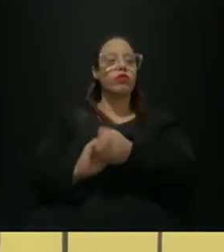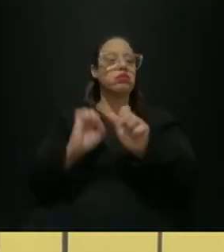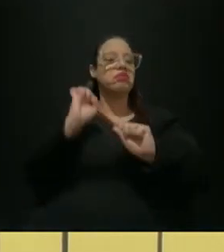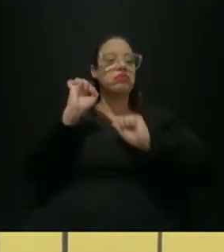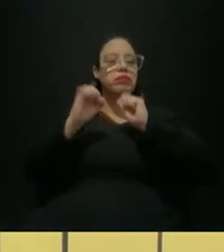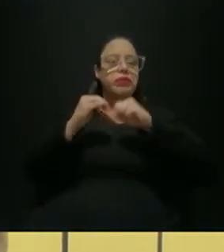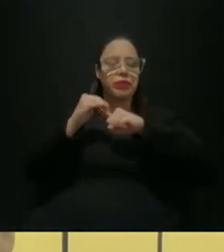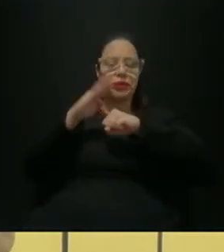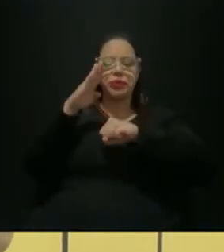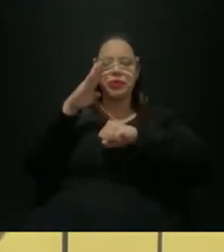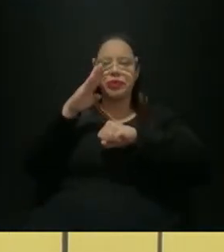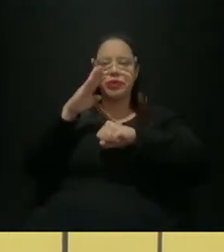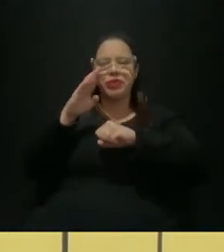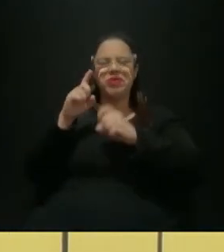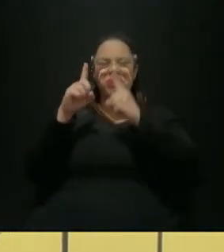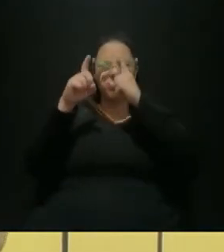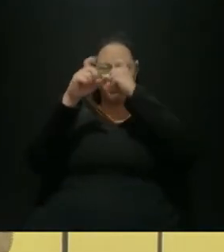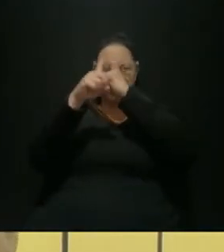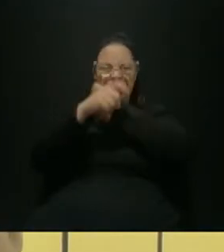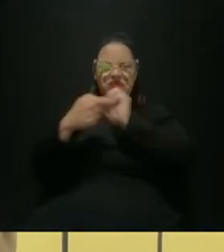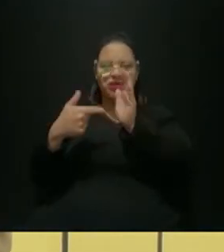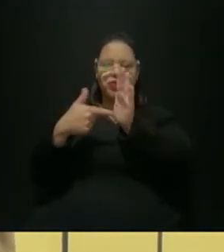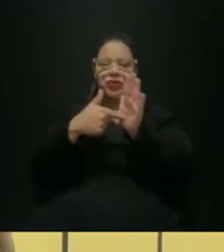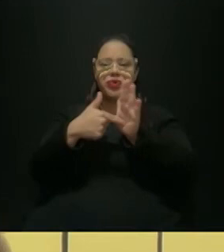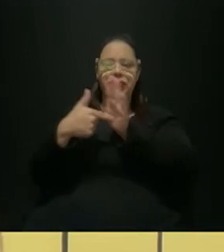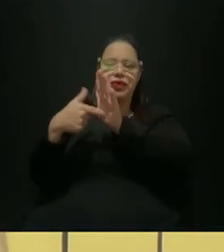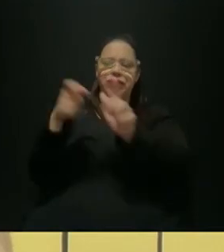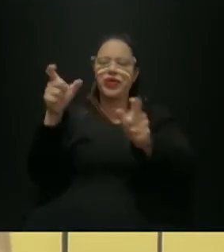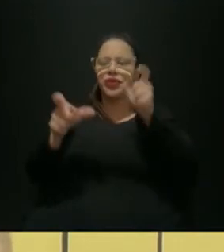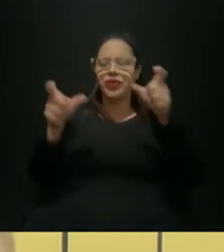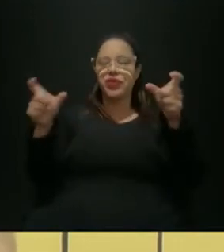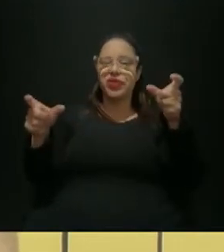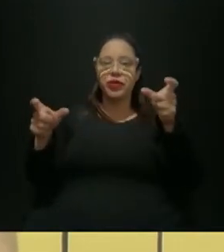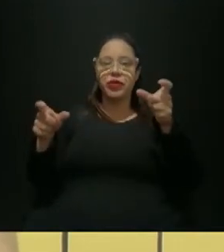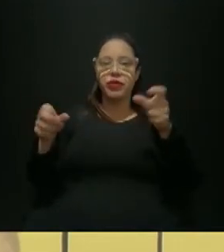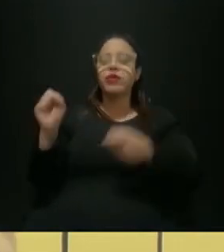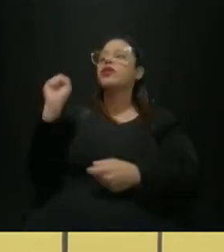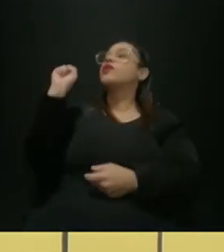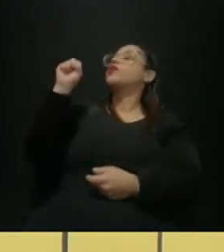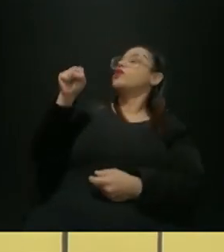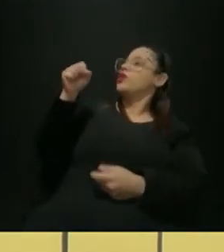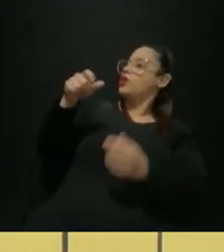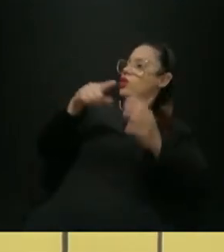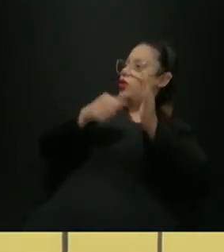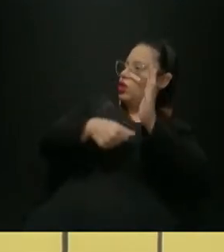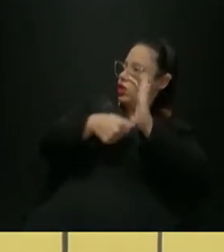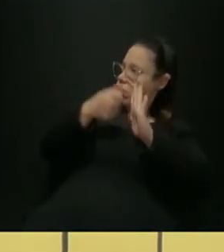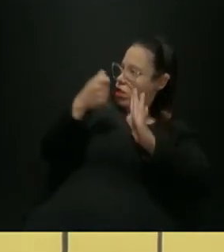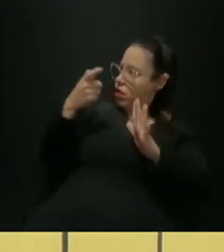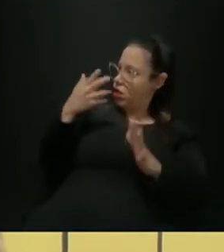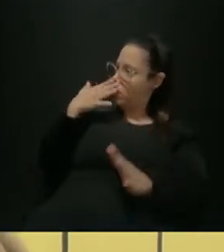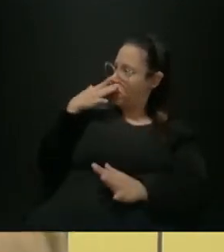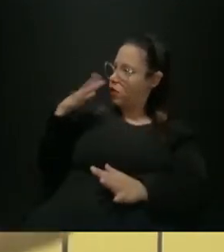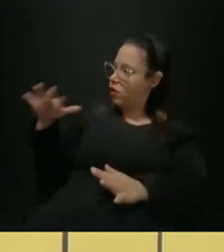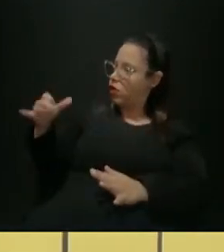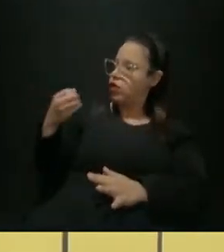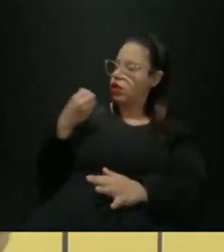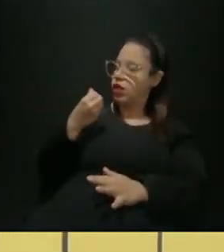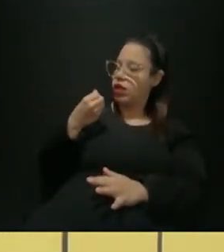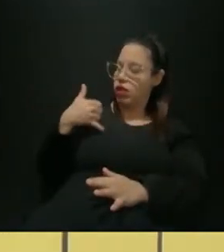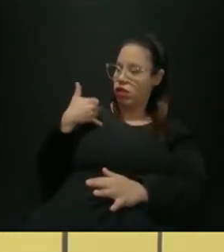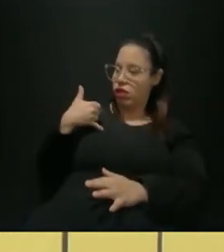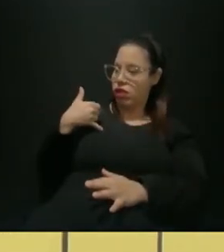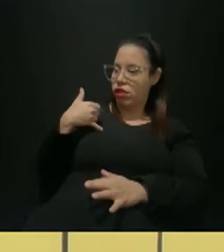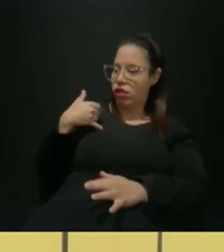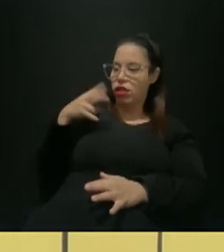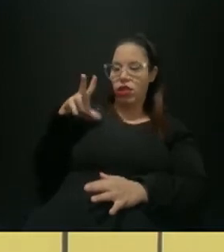uma dificuldade de mostrar para as pessoas que sim, essa fase, particularmente dos primeiros 6 anos, e particularmente os 2